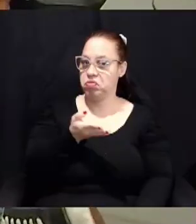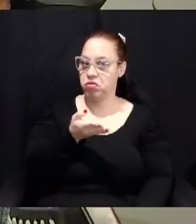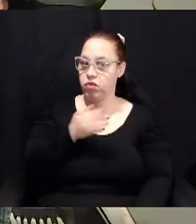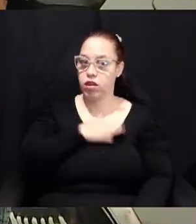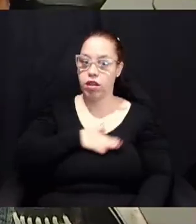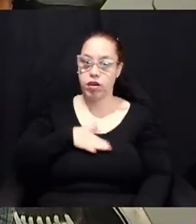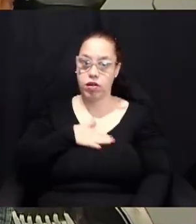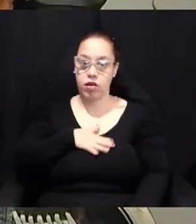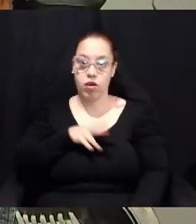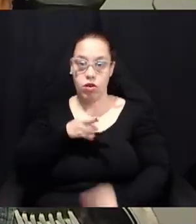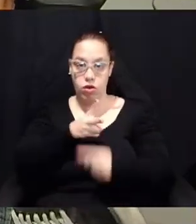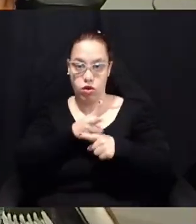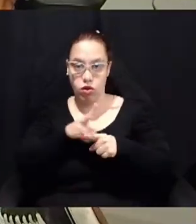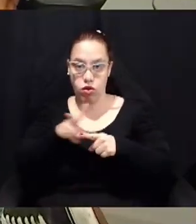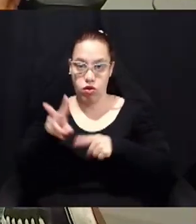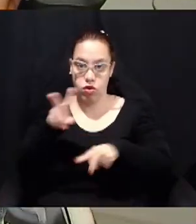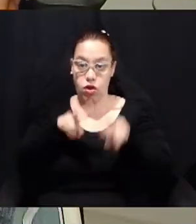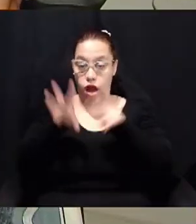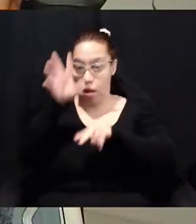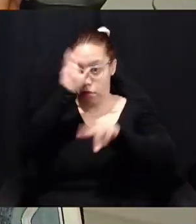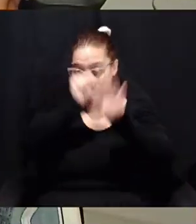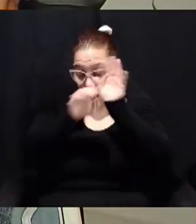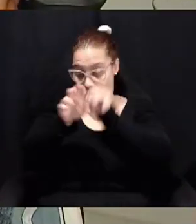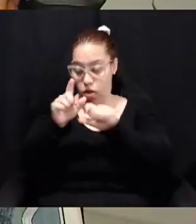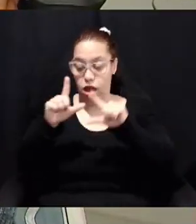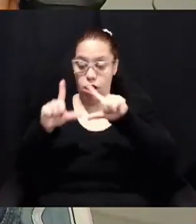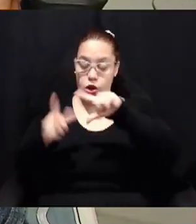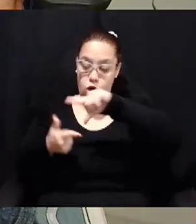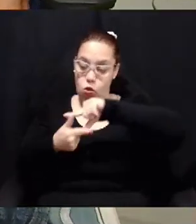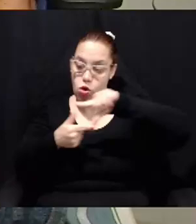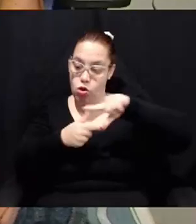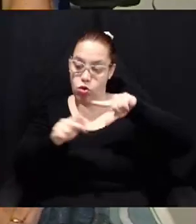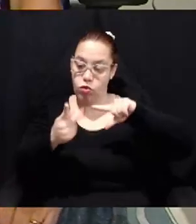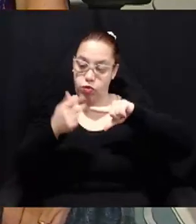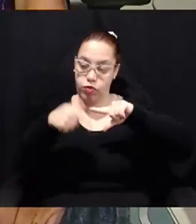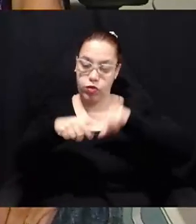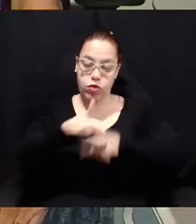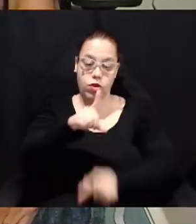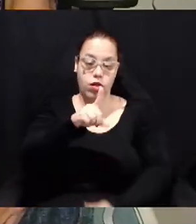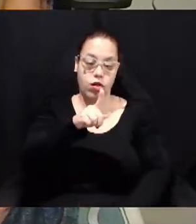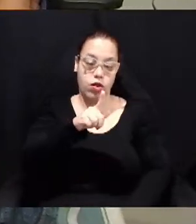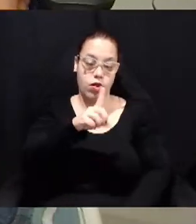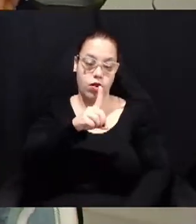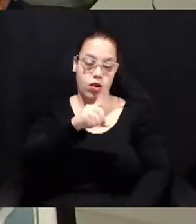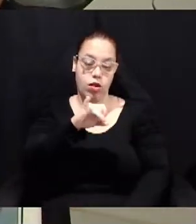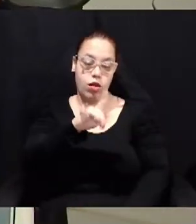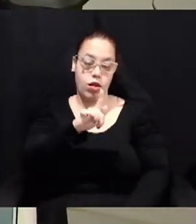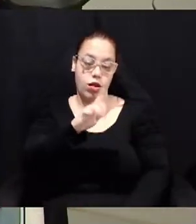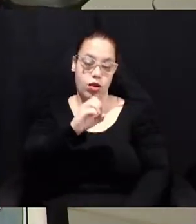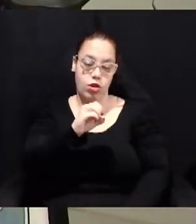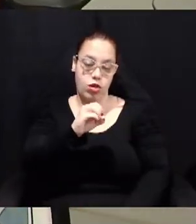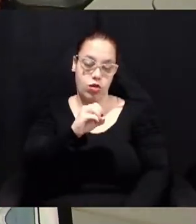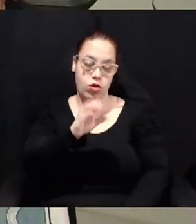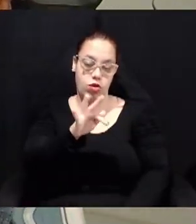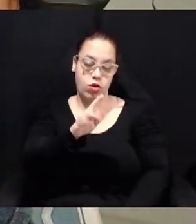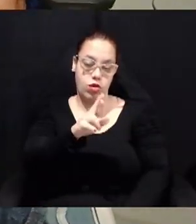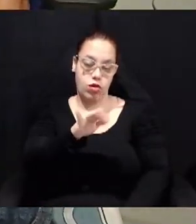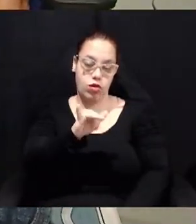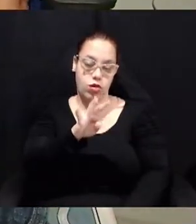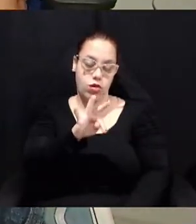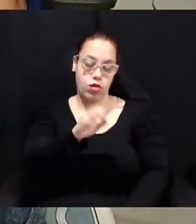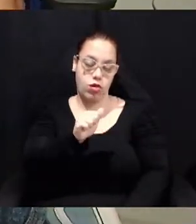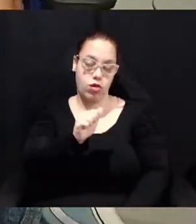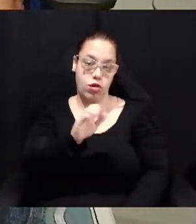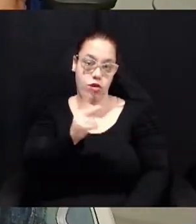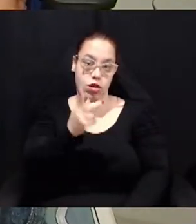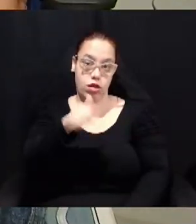coisas, aprender um pouco sobre quadrinhos também, né? Digo Freitas. Digo Freitas HQ. Só pesquisar lá no YouTube vai aparecer lá. Legal. Ô, Digo,